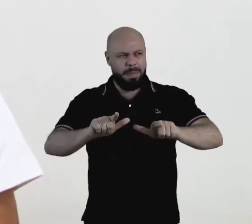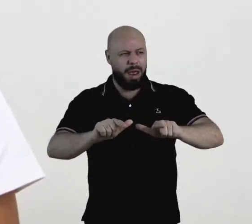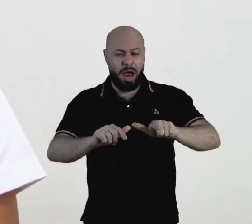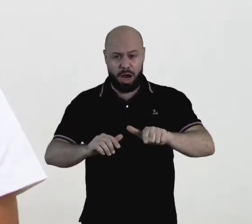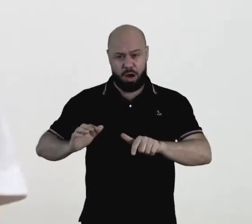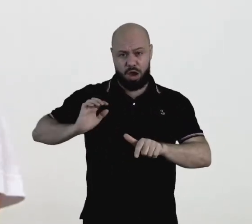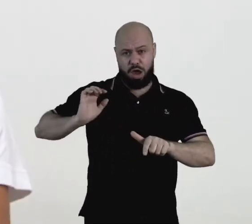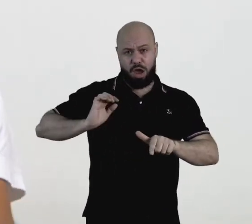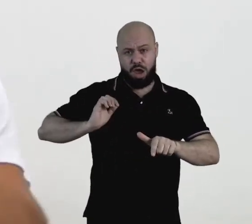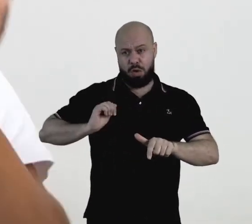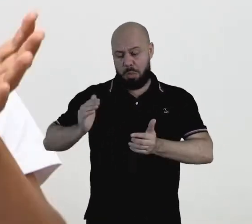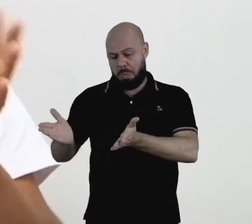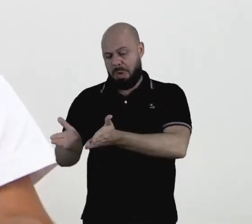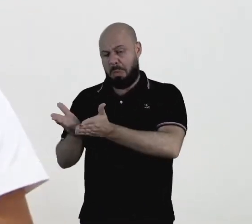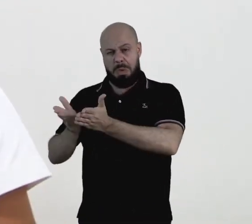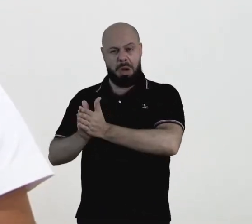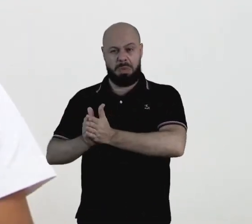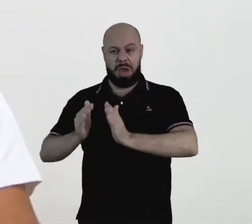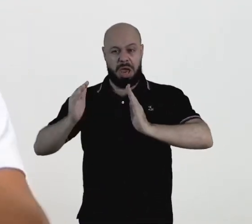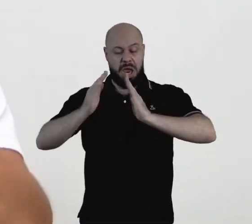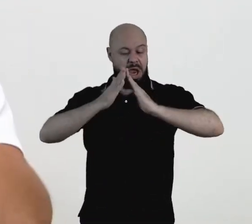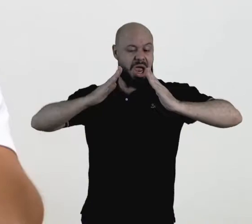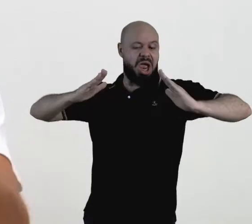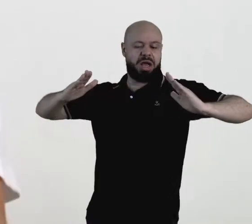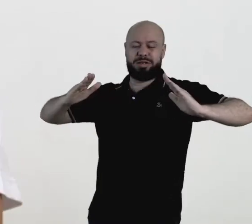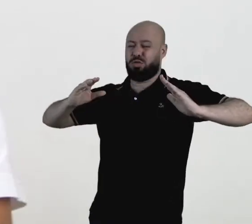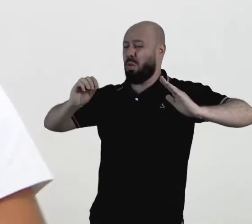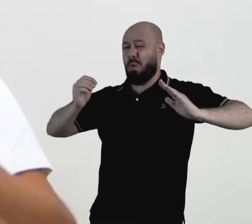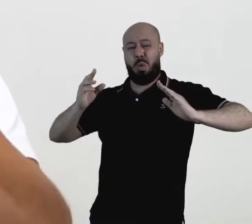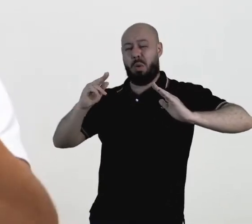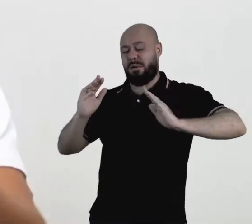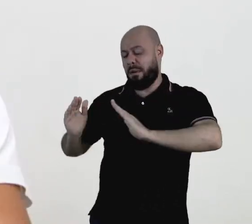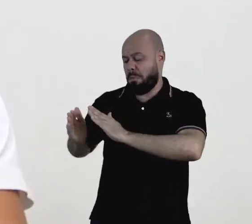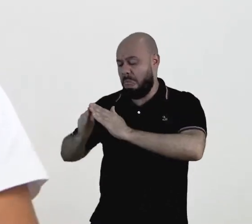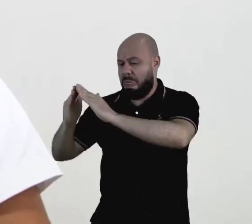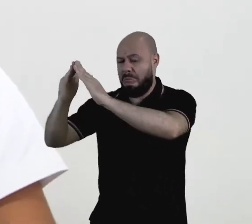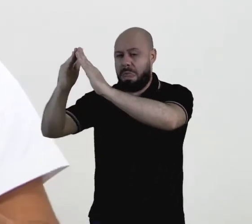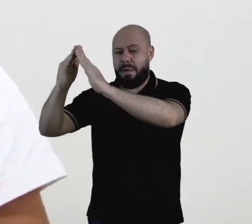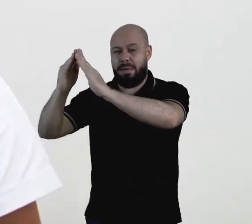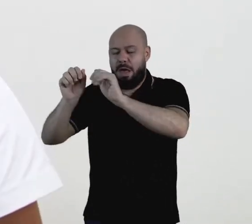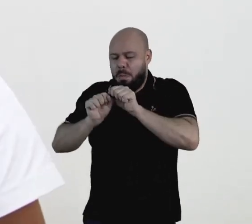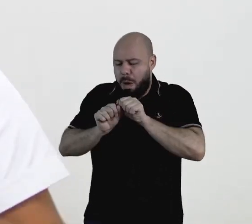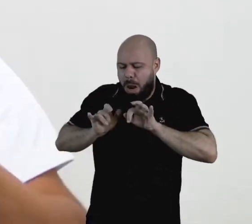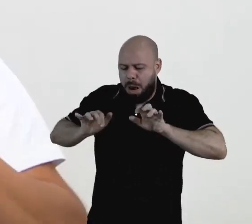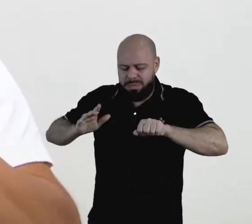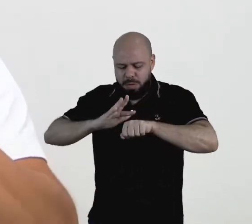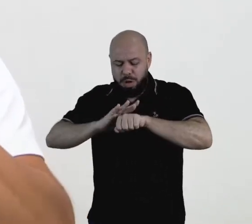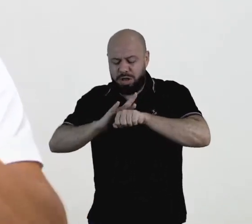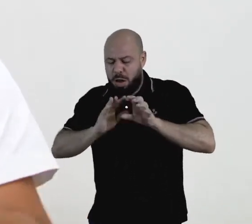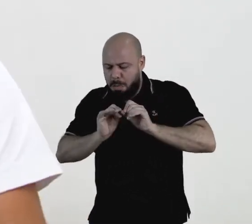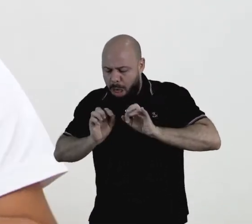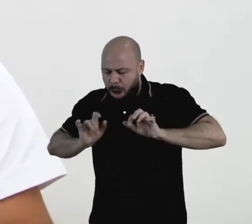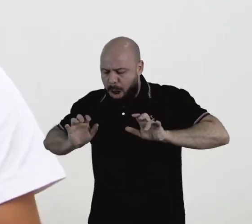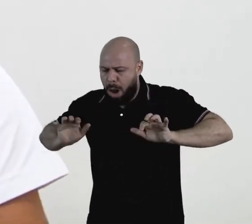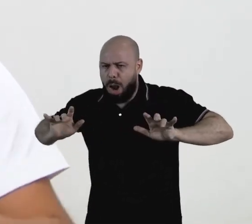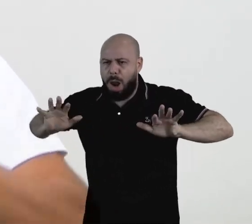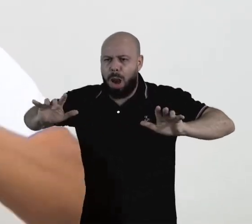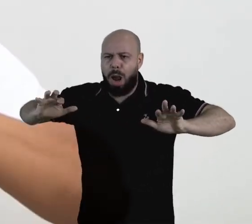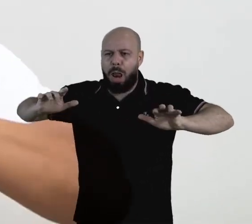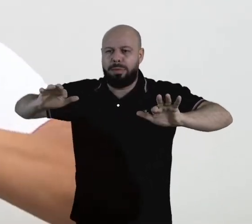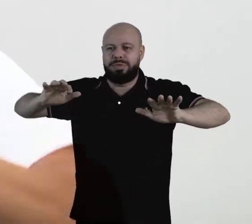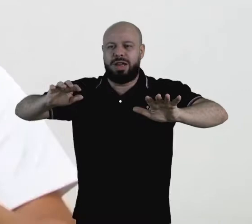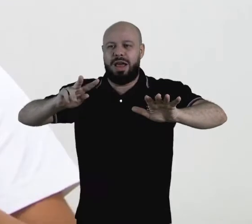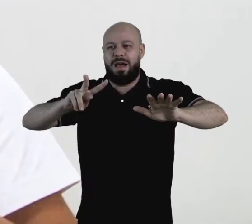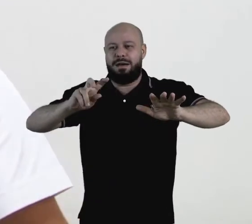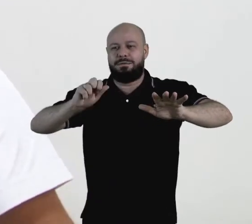centro da cidade, nos casarões, como também nas favelas, nas comunidades, nos cortiços. Havia uma doença que estava